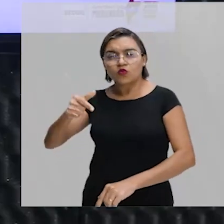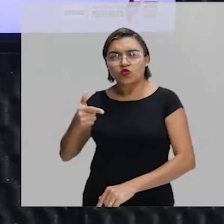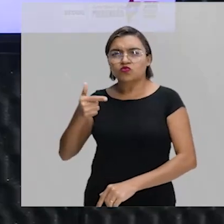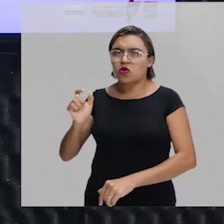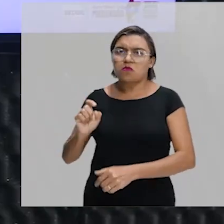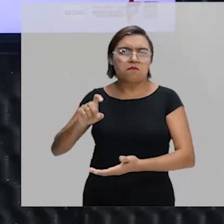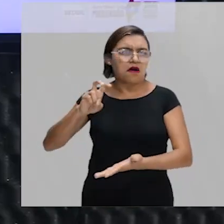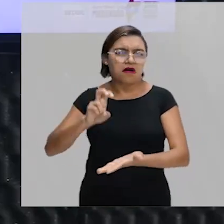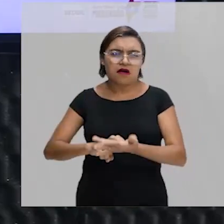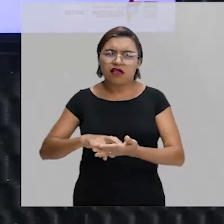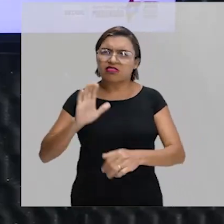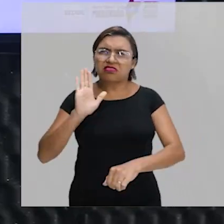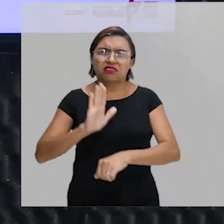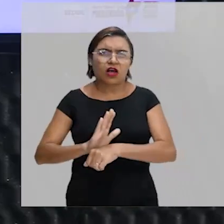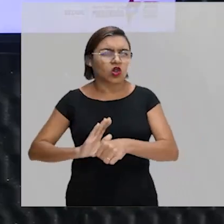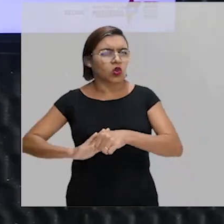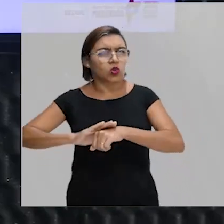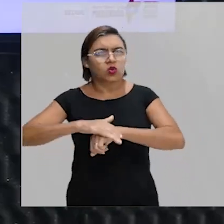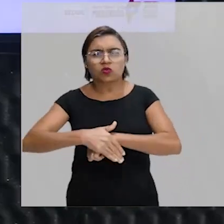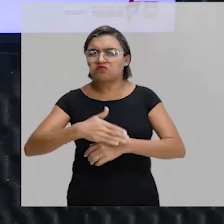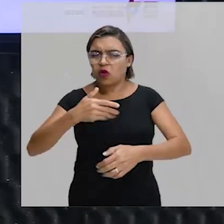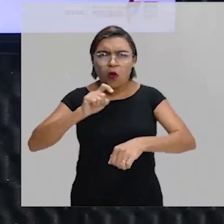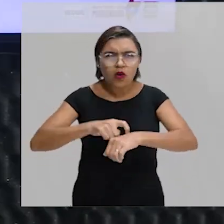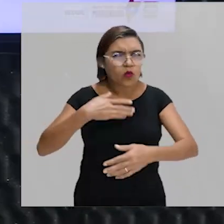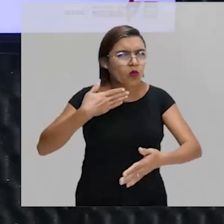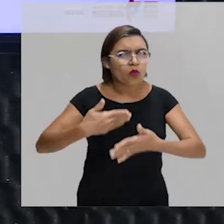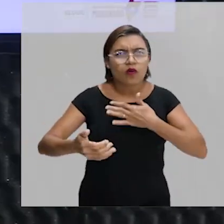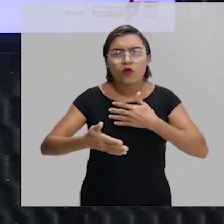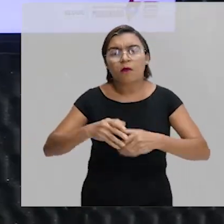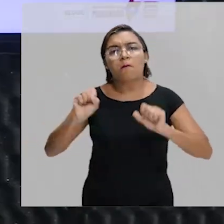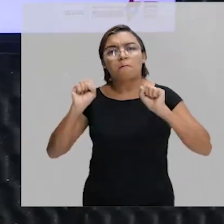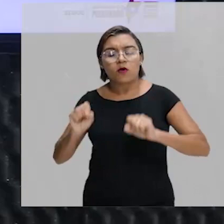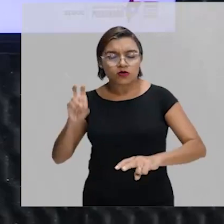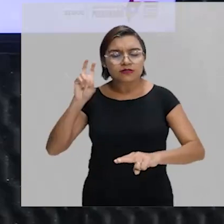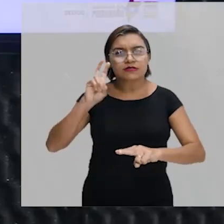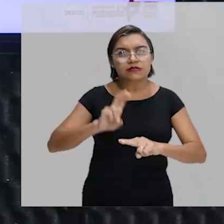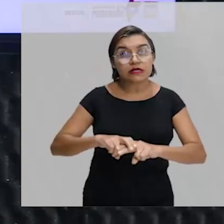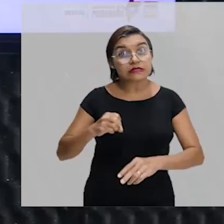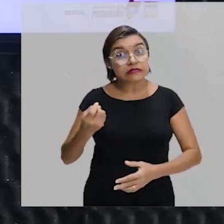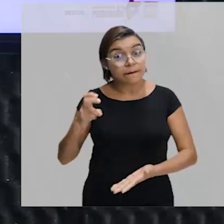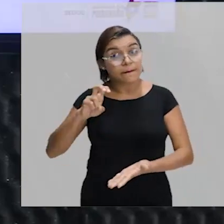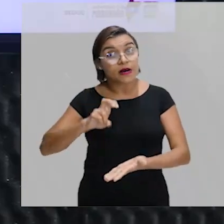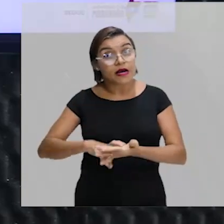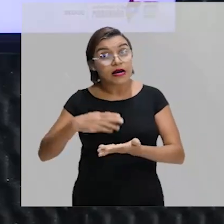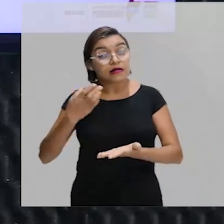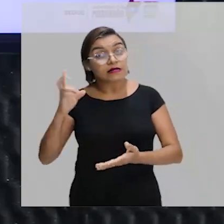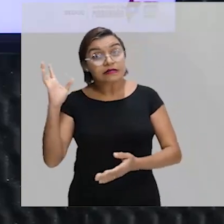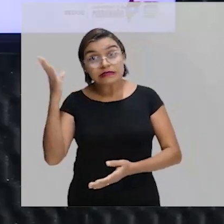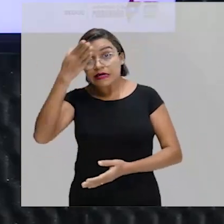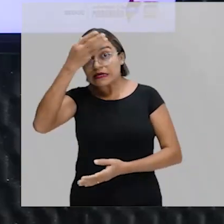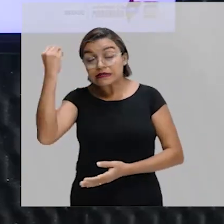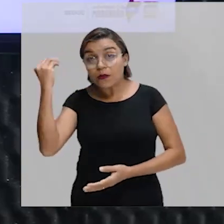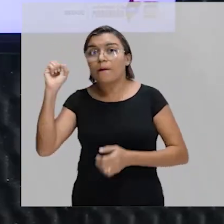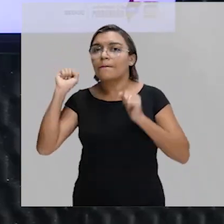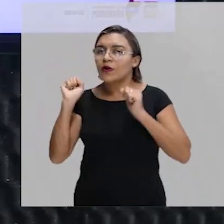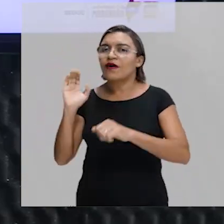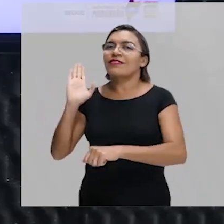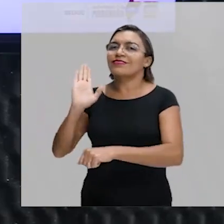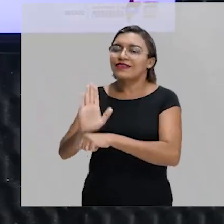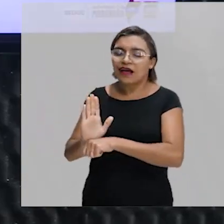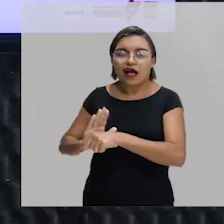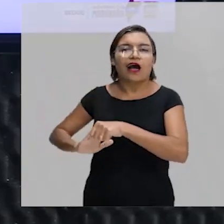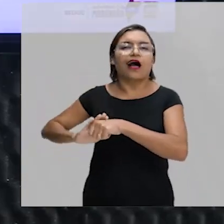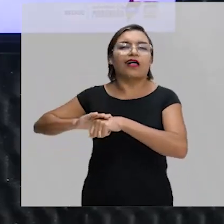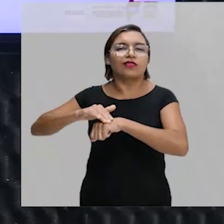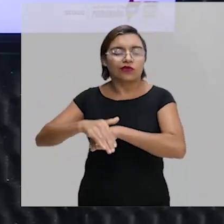tarde, noite, não tem hora. Qualquer hora você pode sentar. Não deu de manhã, assiste à tarde, não deu à tarde, assiste à noite.